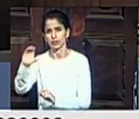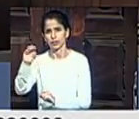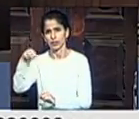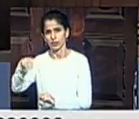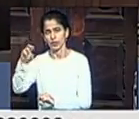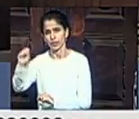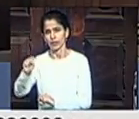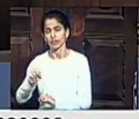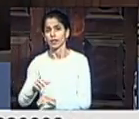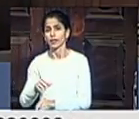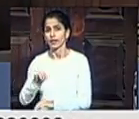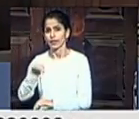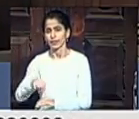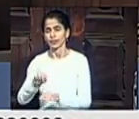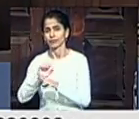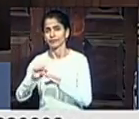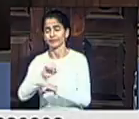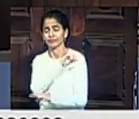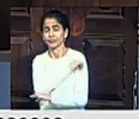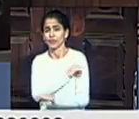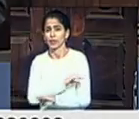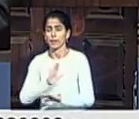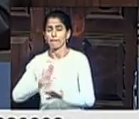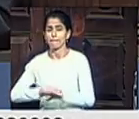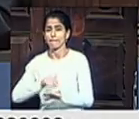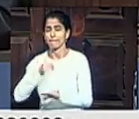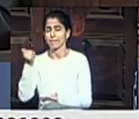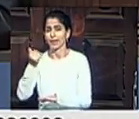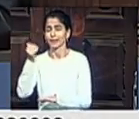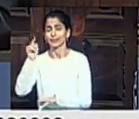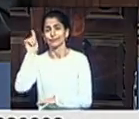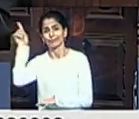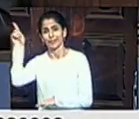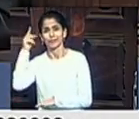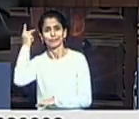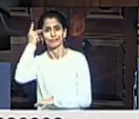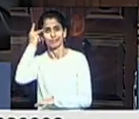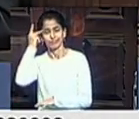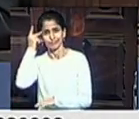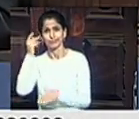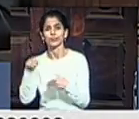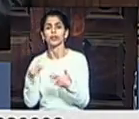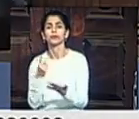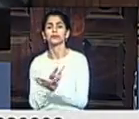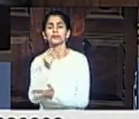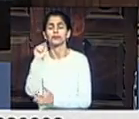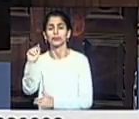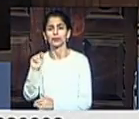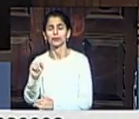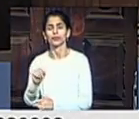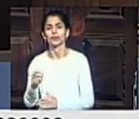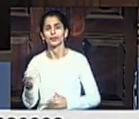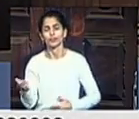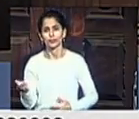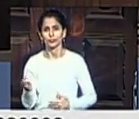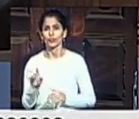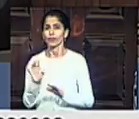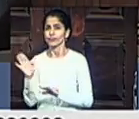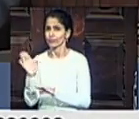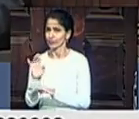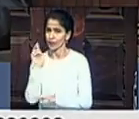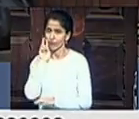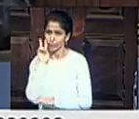Rio de Janeiro seja superior ao ICMS de São Paulo. O que vai acontecer, senhor presidente, é o filme que nós já